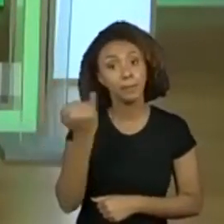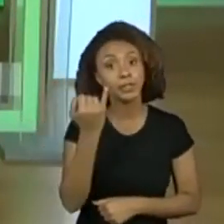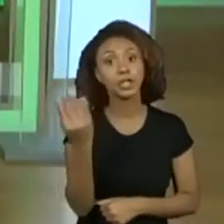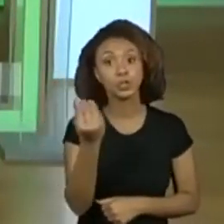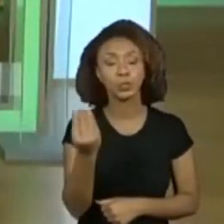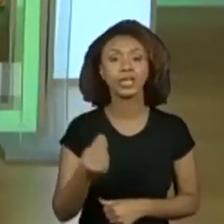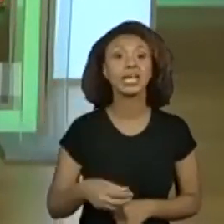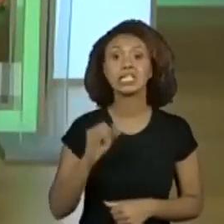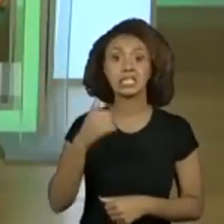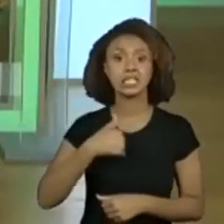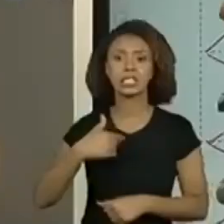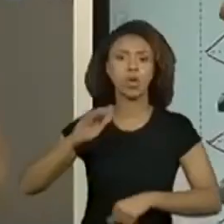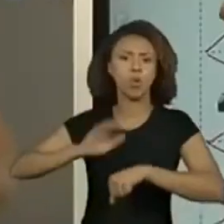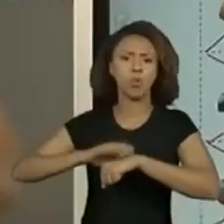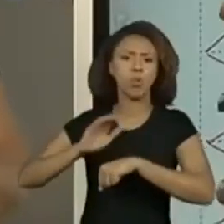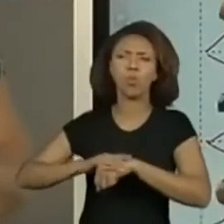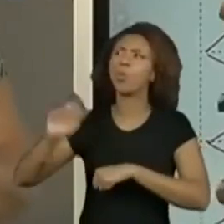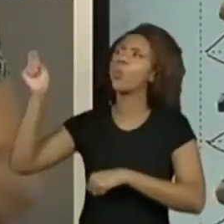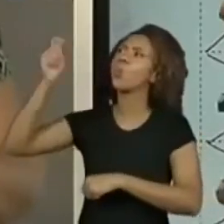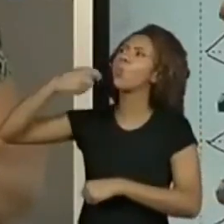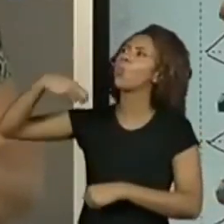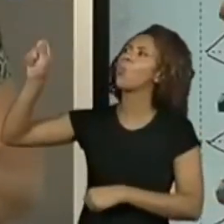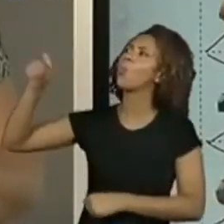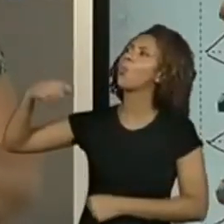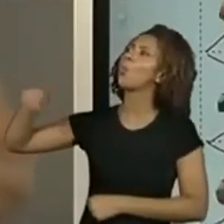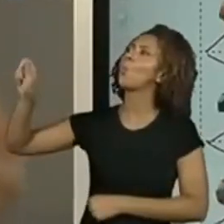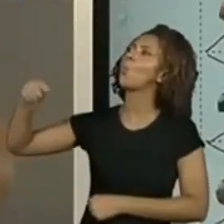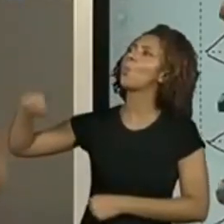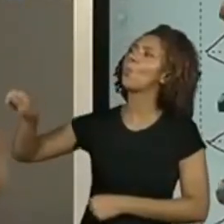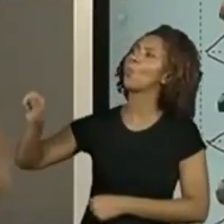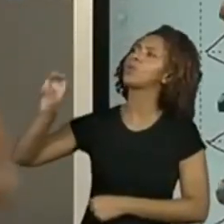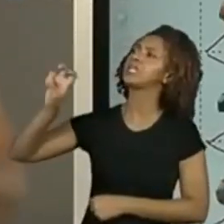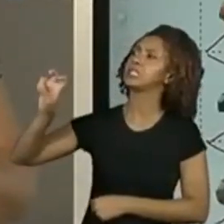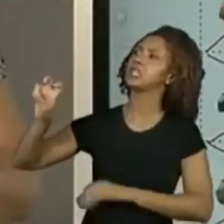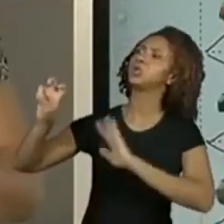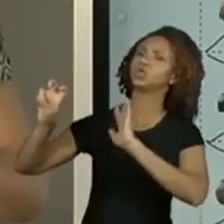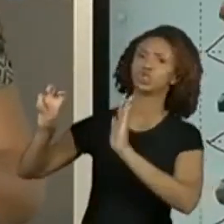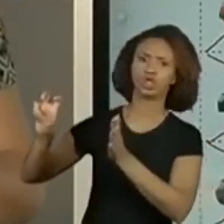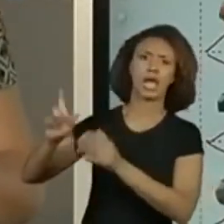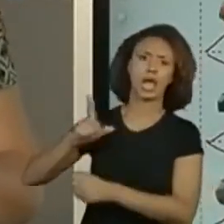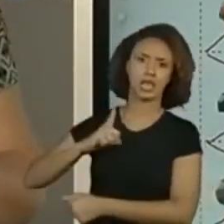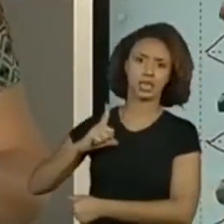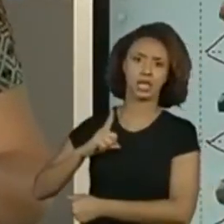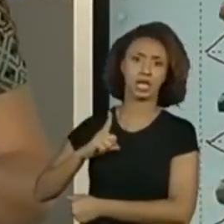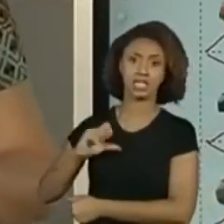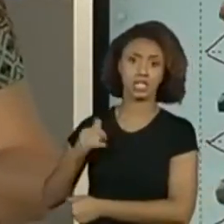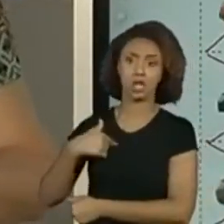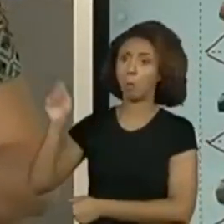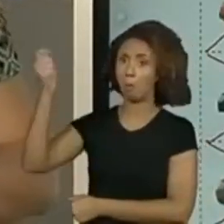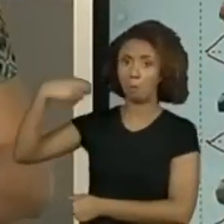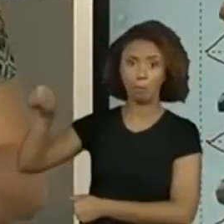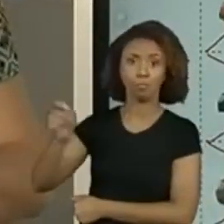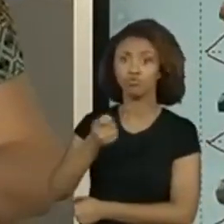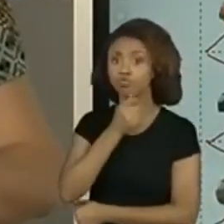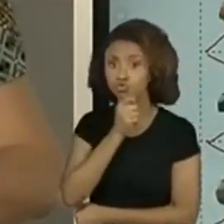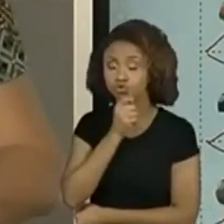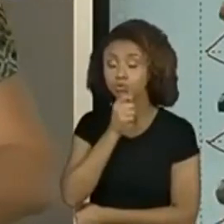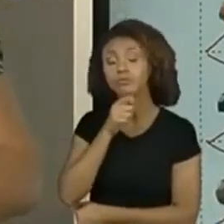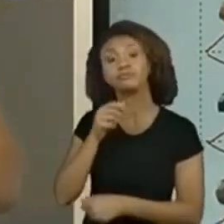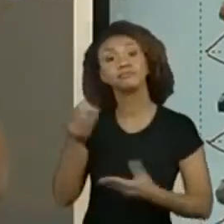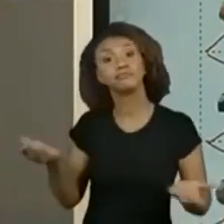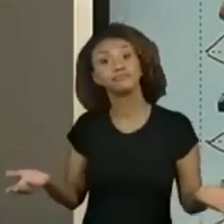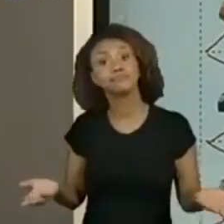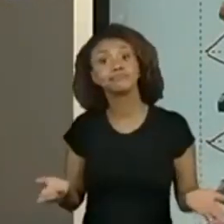se eu não tivesse marcado ali que os cinco carrinhos que o Mateus possuí se eu não tivesse feito uma marcação eu